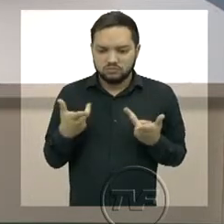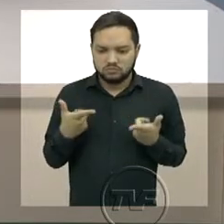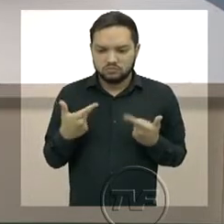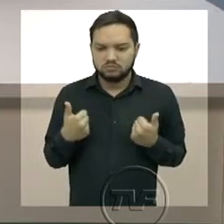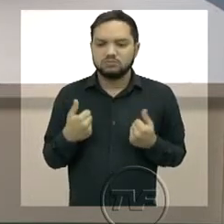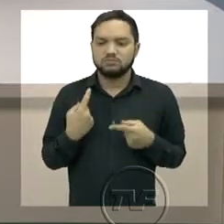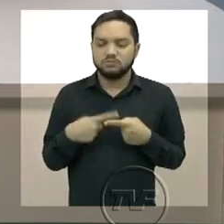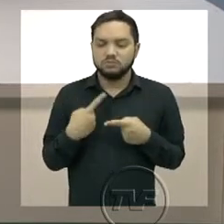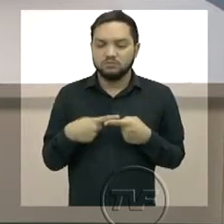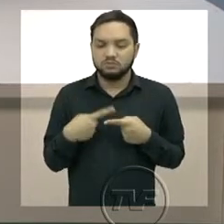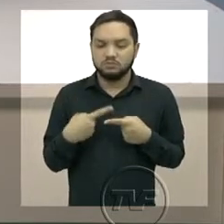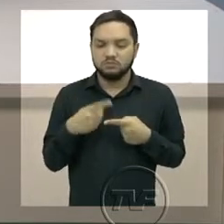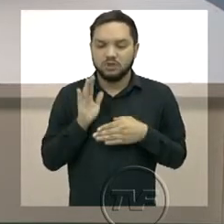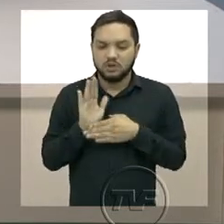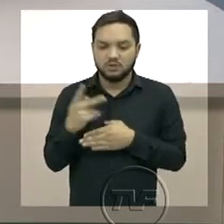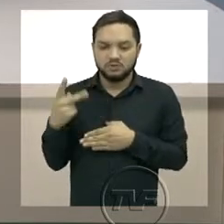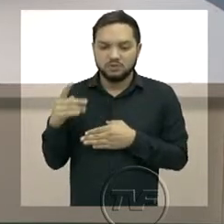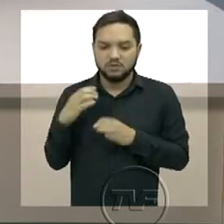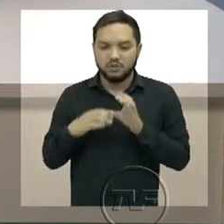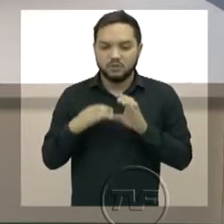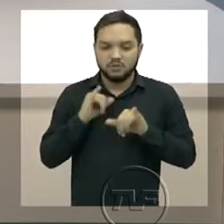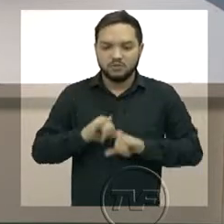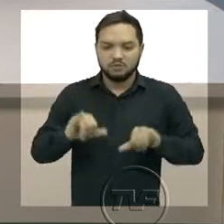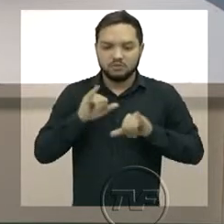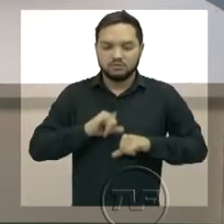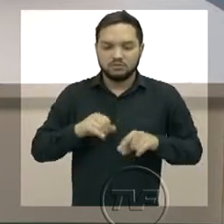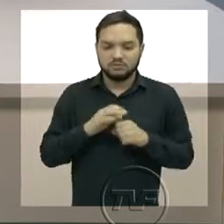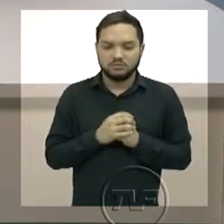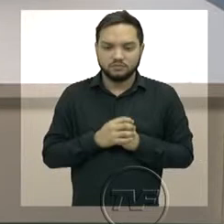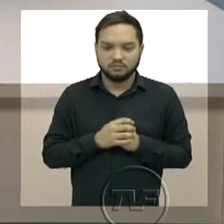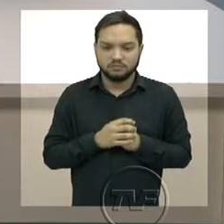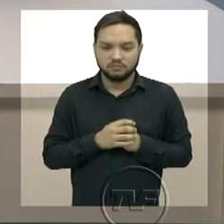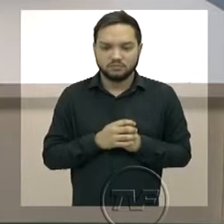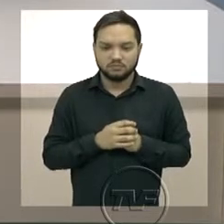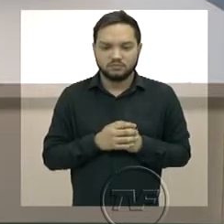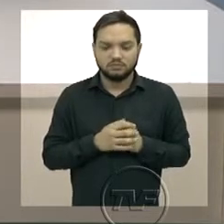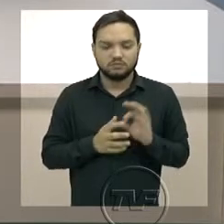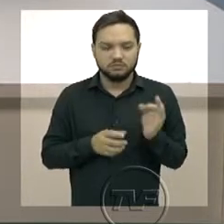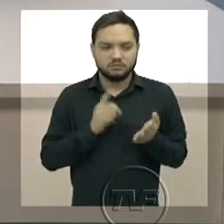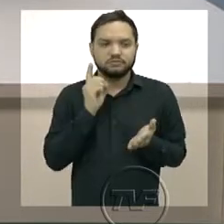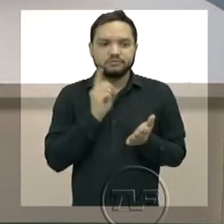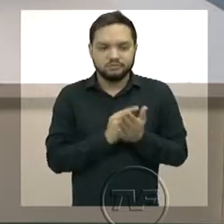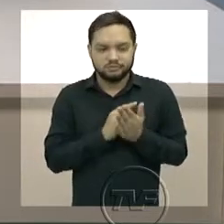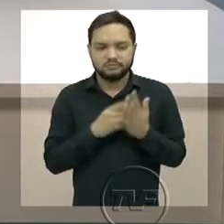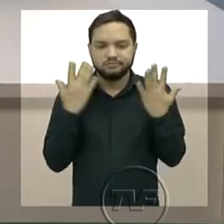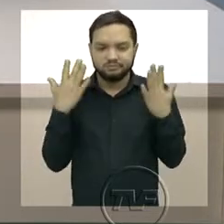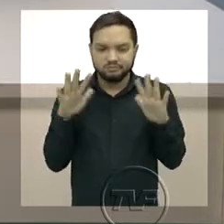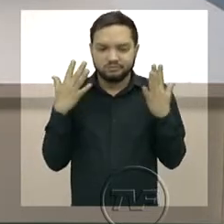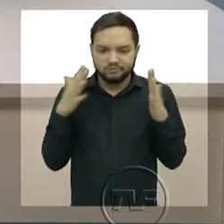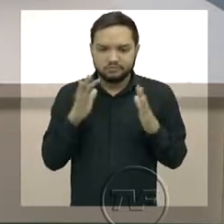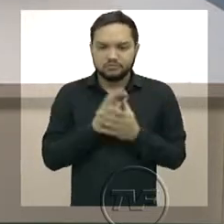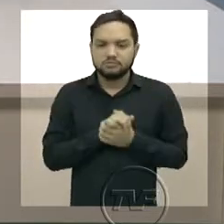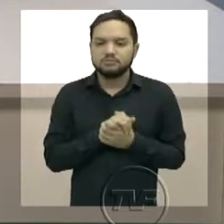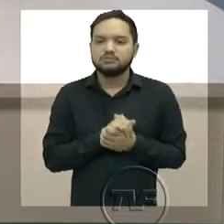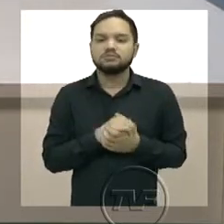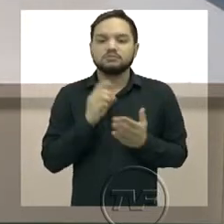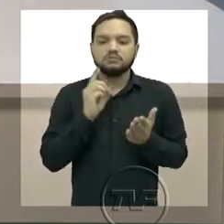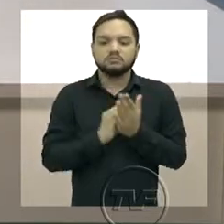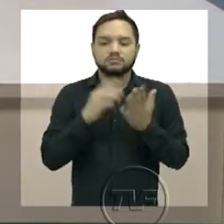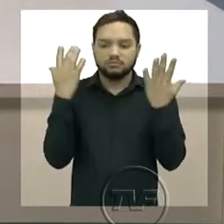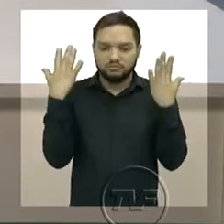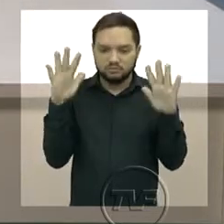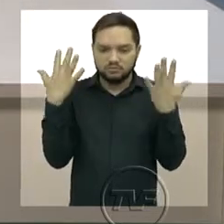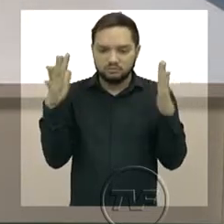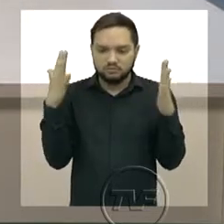favorecido muito na comunicação, tanto do seu mandato como da Câmara Municipal. Aí eu tenho que tirar o chapéu. E a população. Mas tenho que tirar o